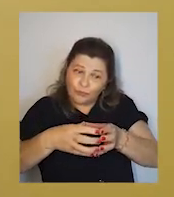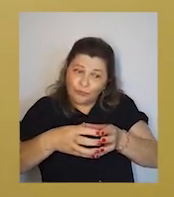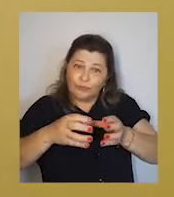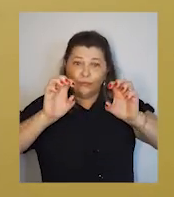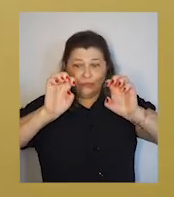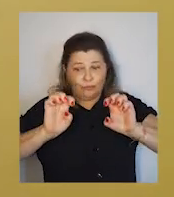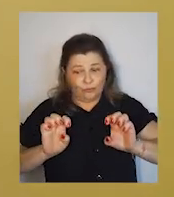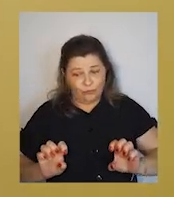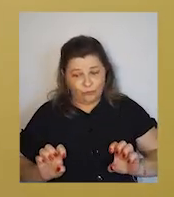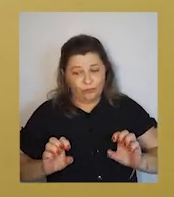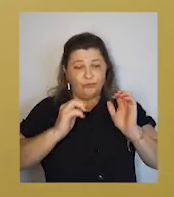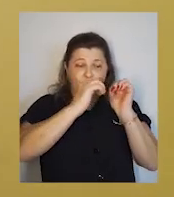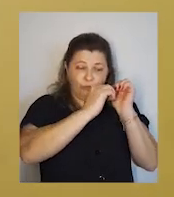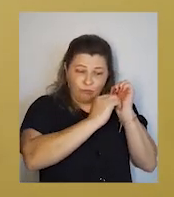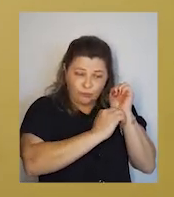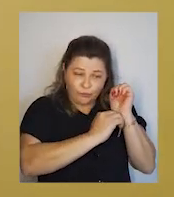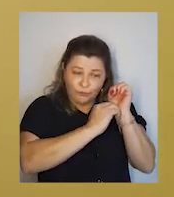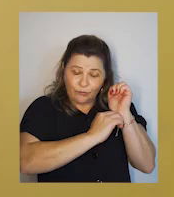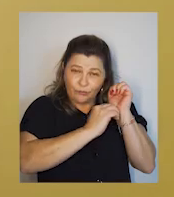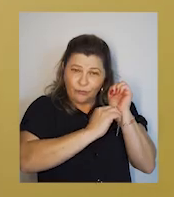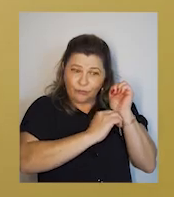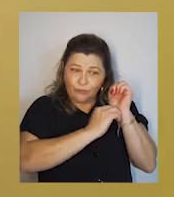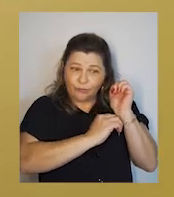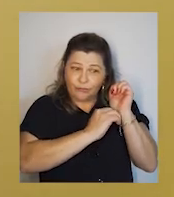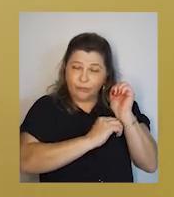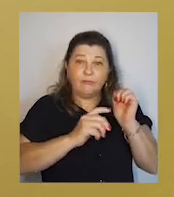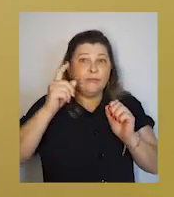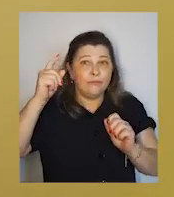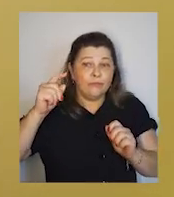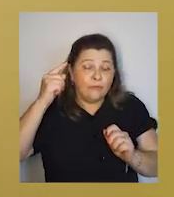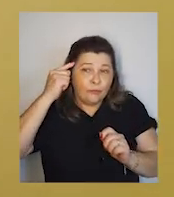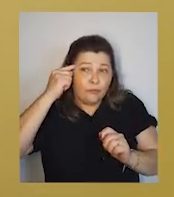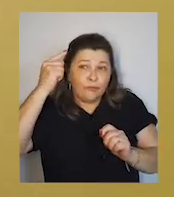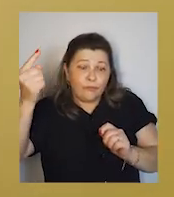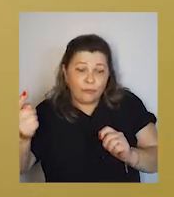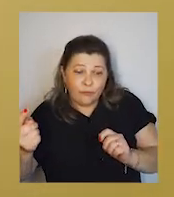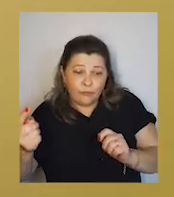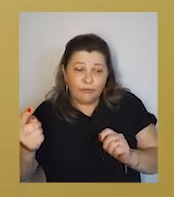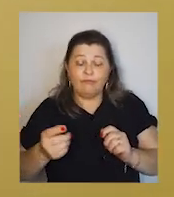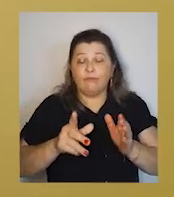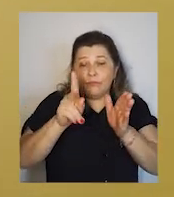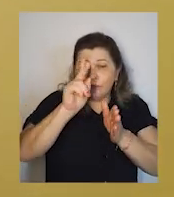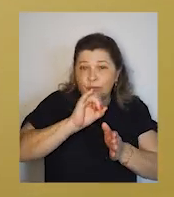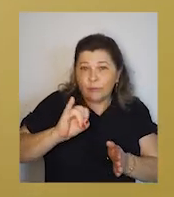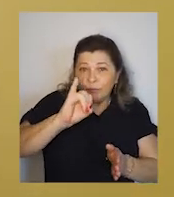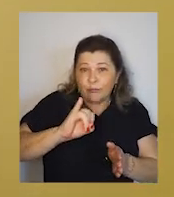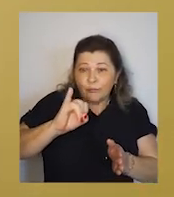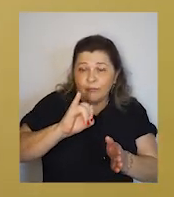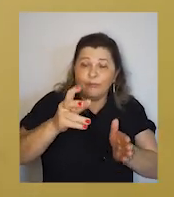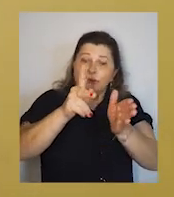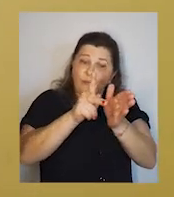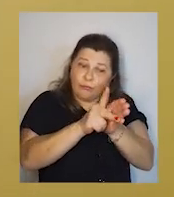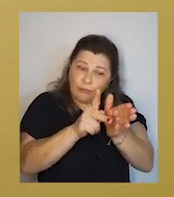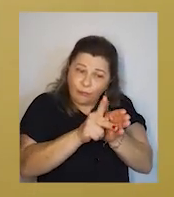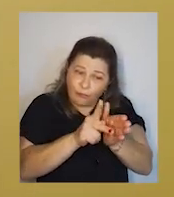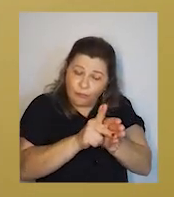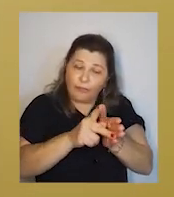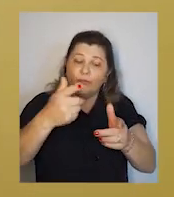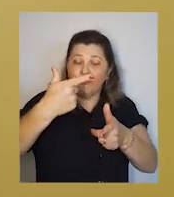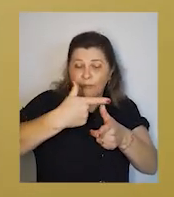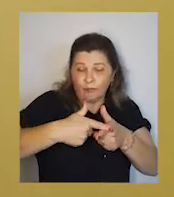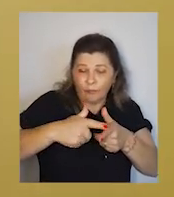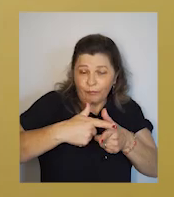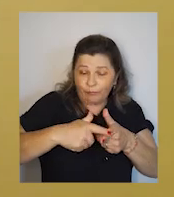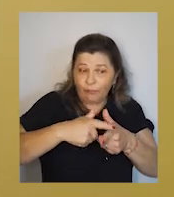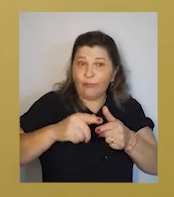da ética, do sigilo, né? Então, de assuntos que às vezes eles trazem que é deles, né? Que são situações particulares,